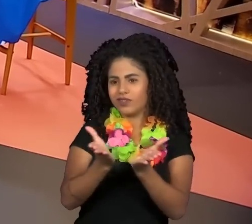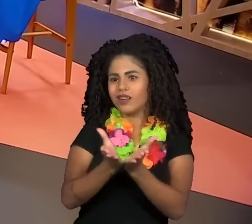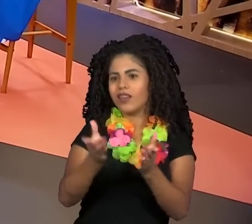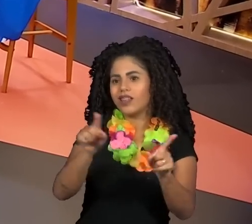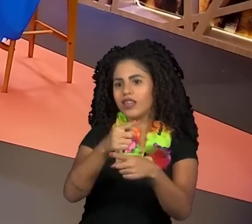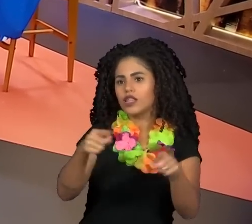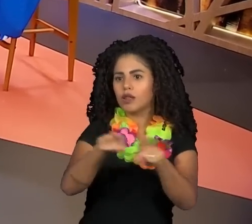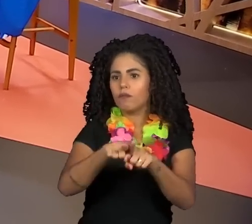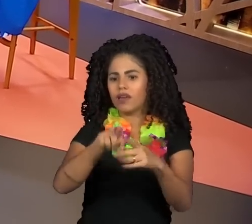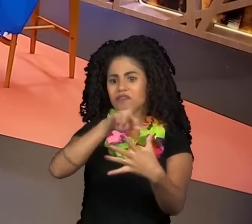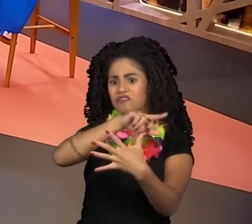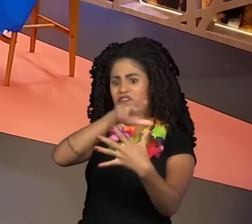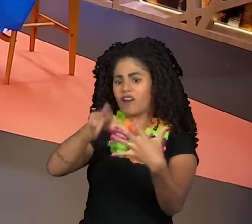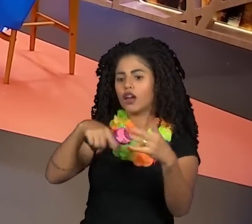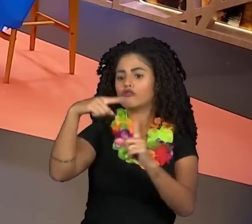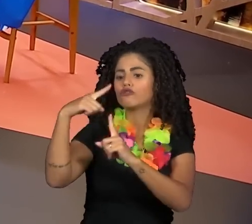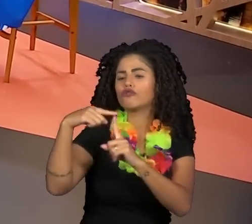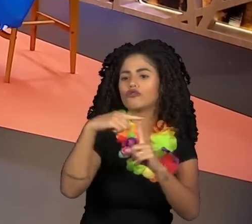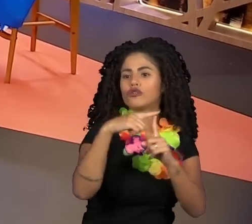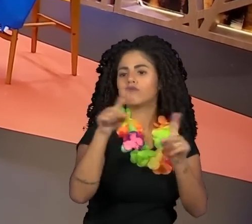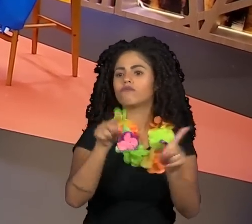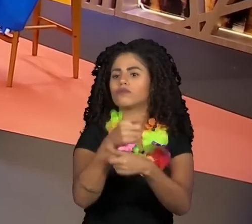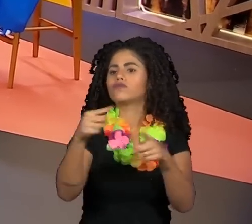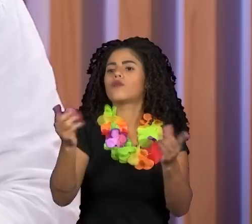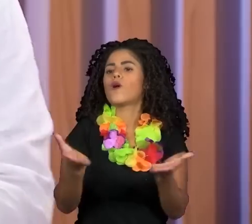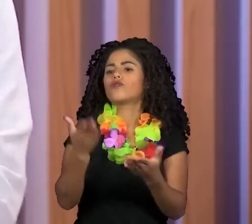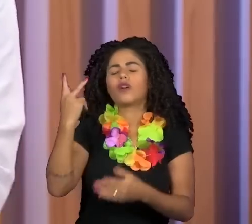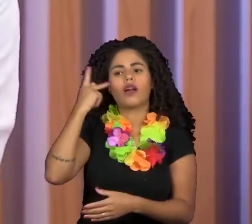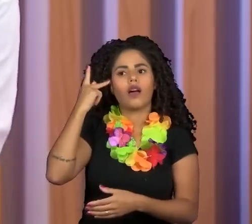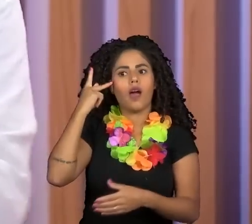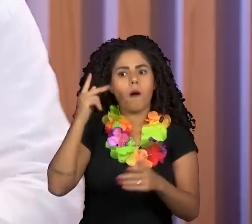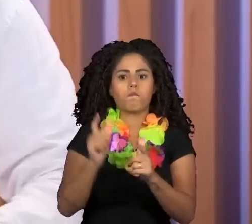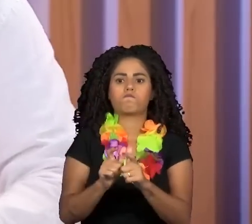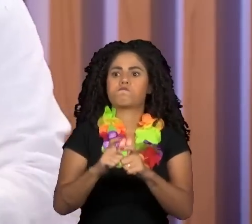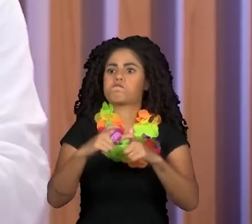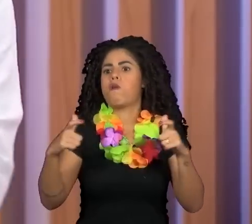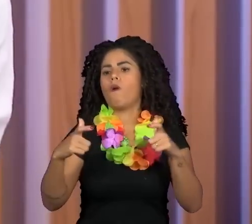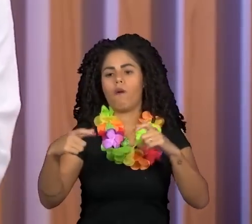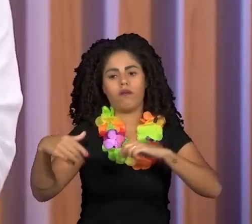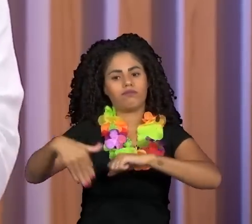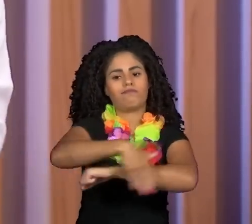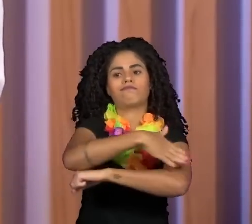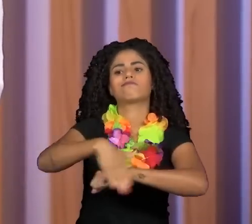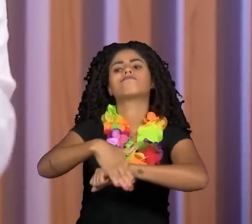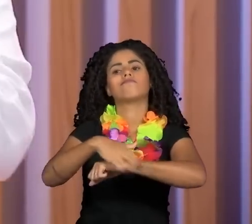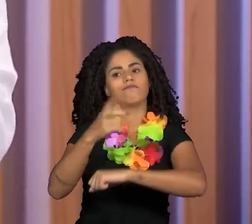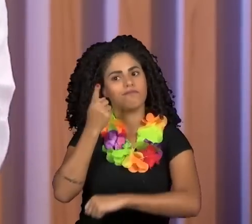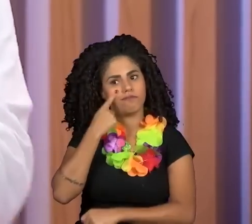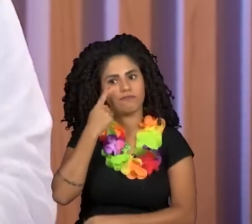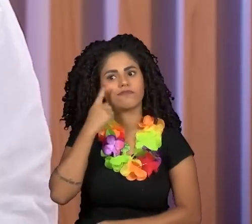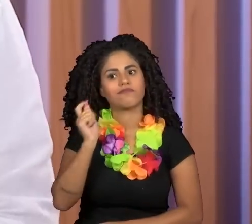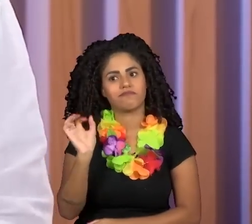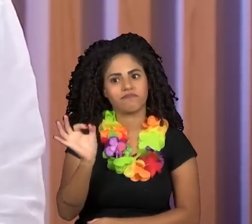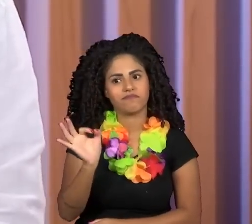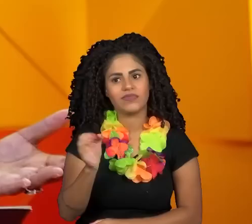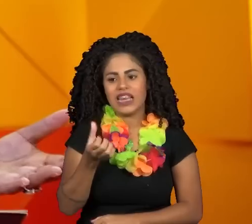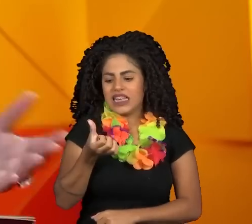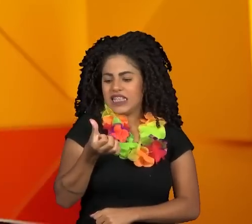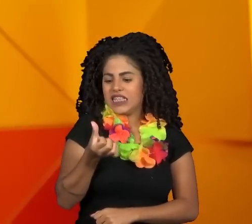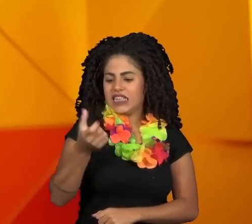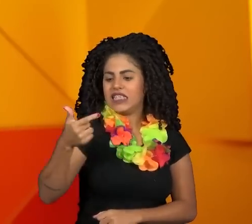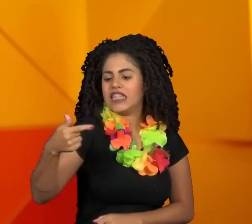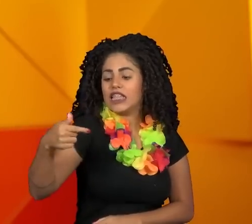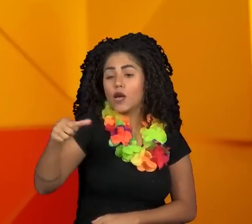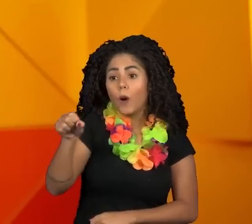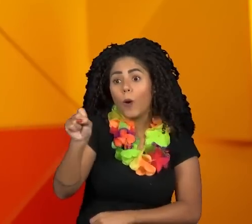acabou construindo, e hoje São Paulo tem o maior carnaval de rua do Brasil. A gente hoje tem esses números, esses dados,